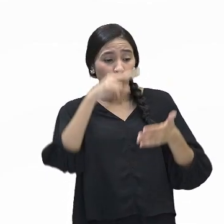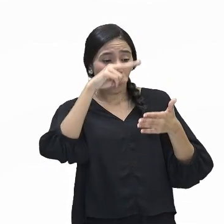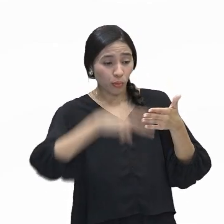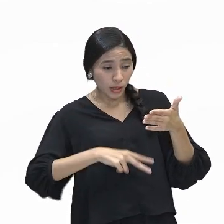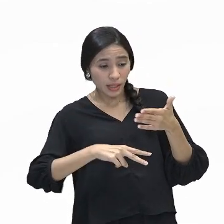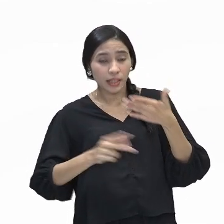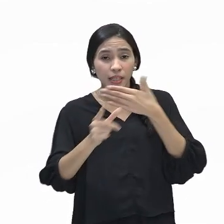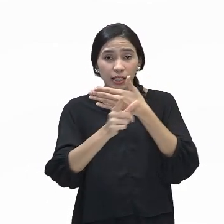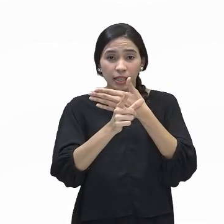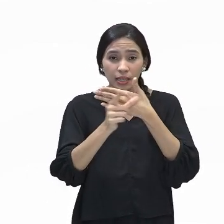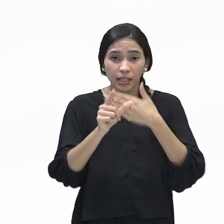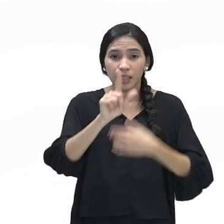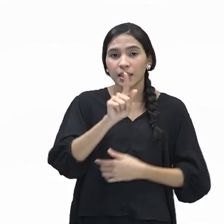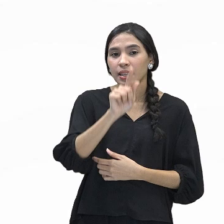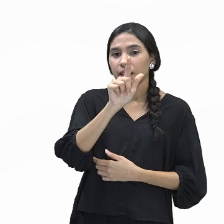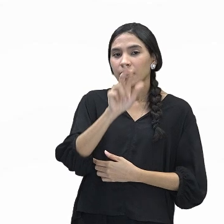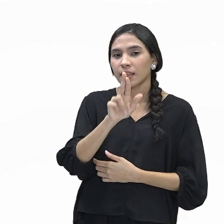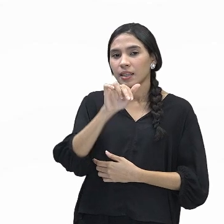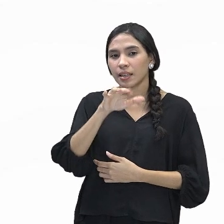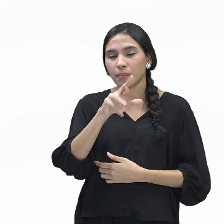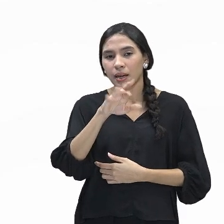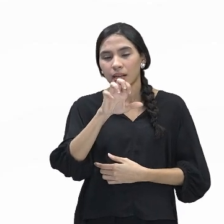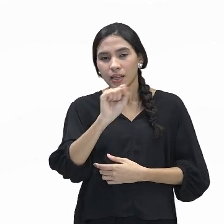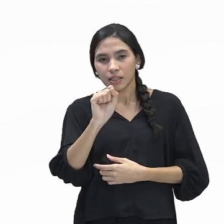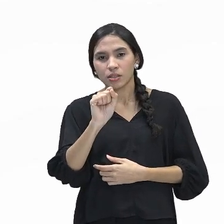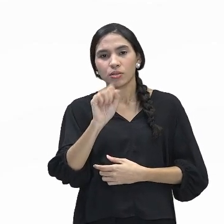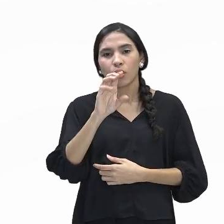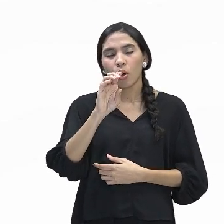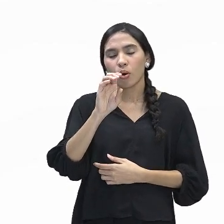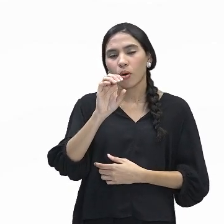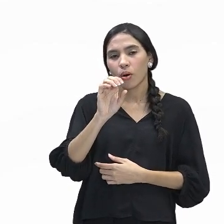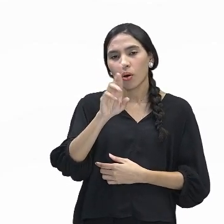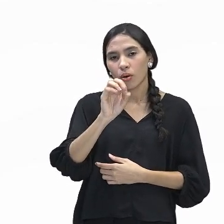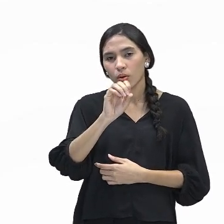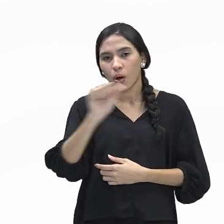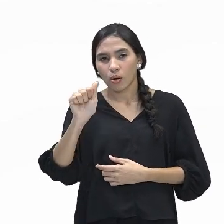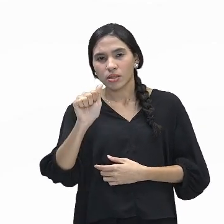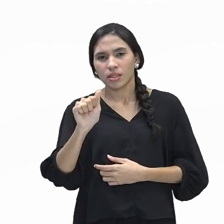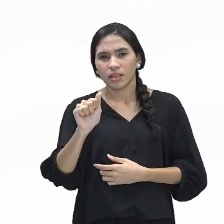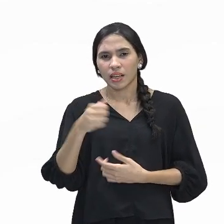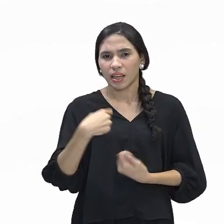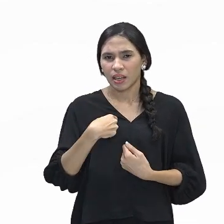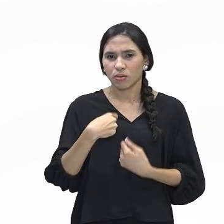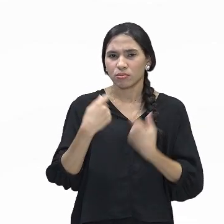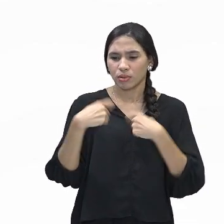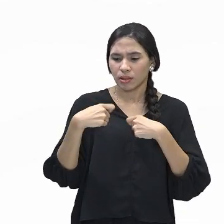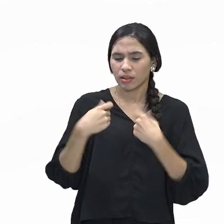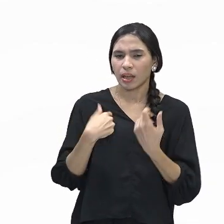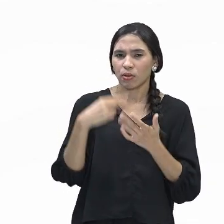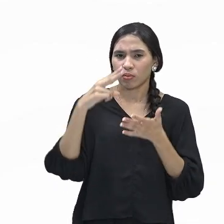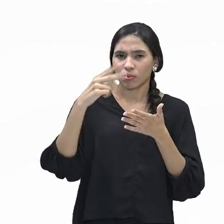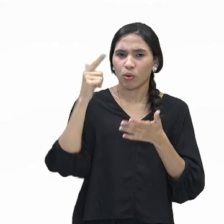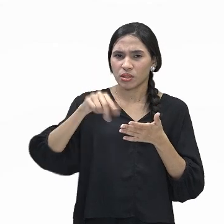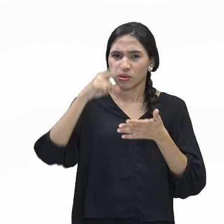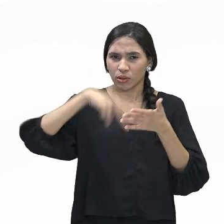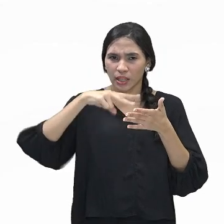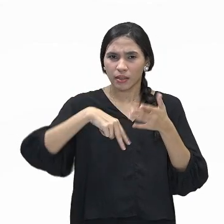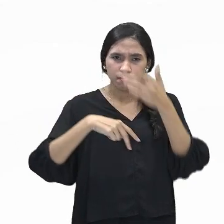obra dele, né? Então, metonímia é nessa pegada. Anáfora, né, quando é a repetição da palavra